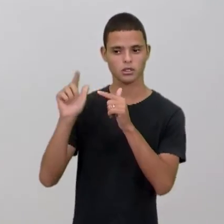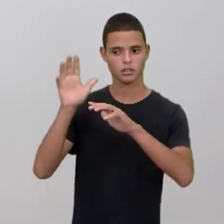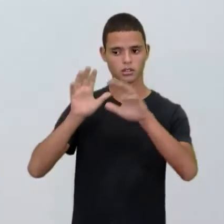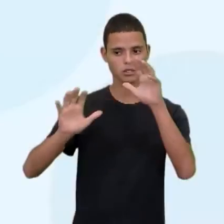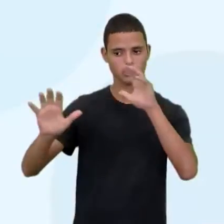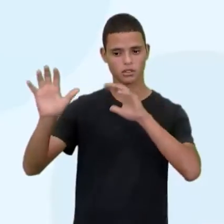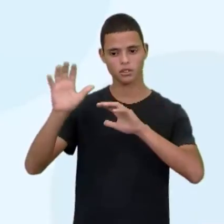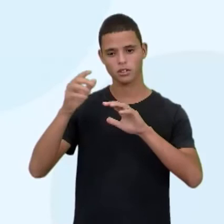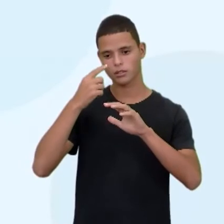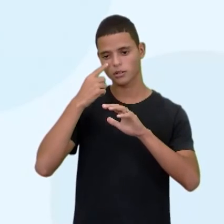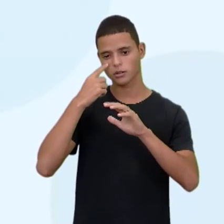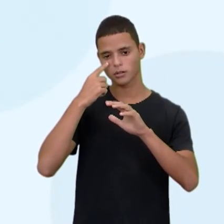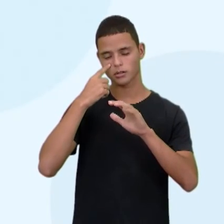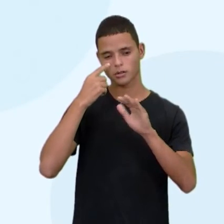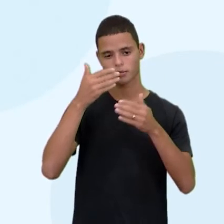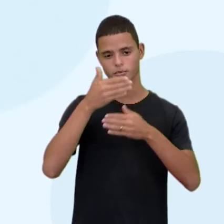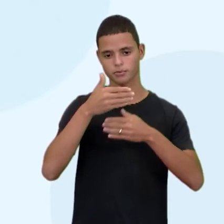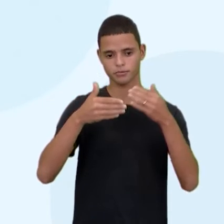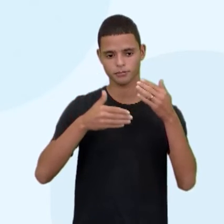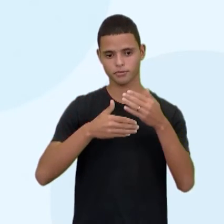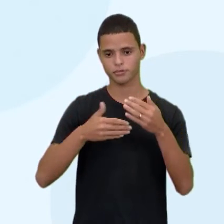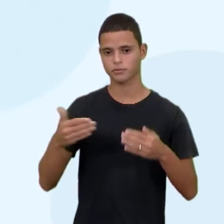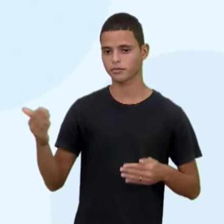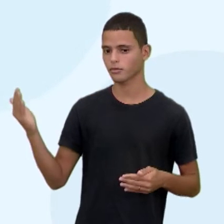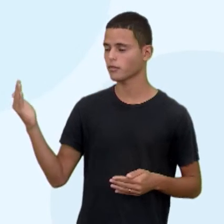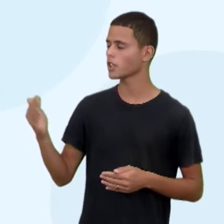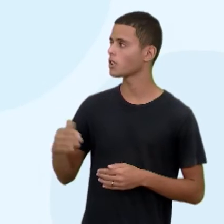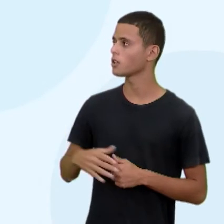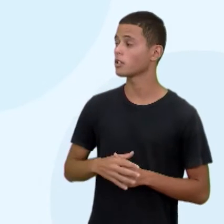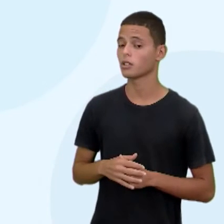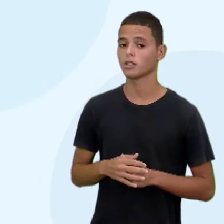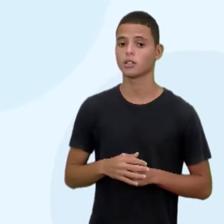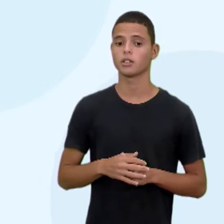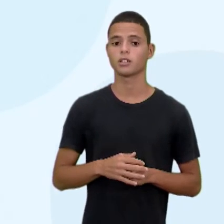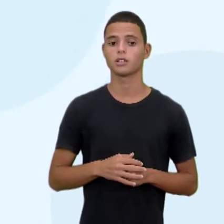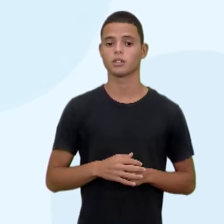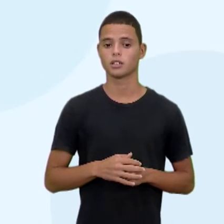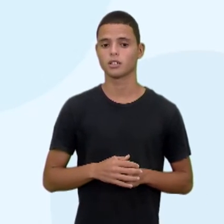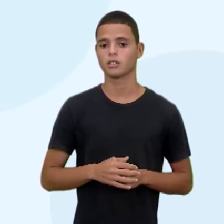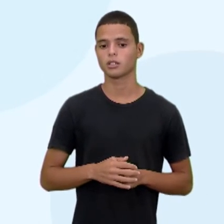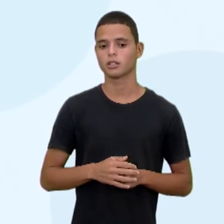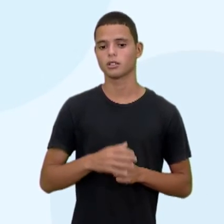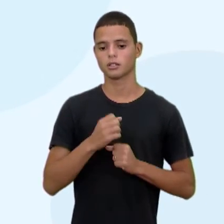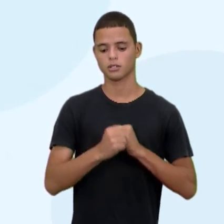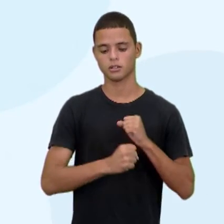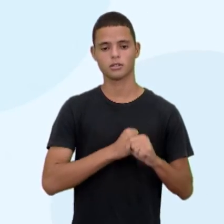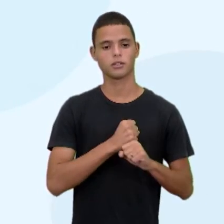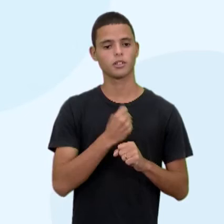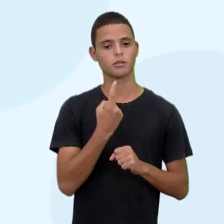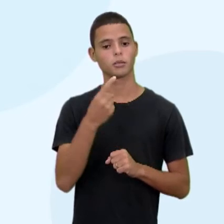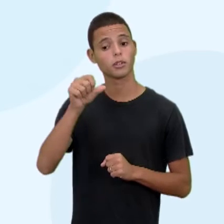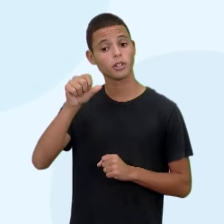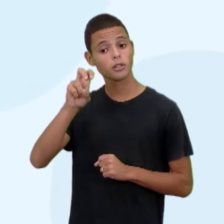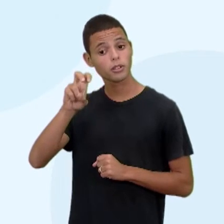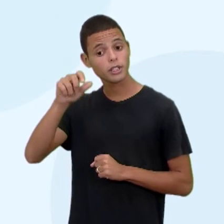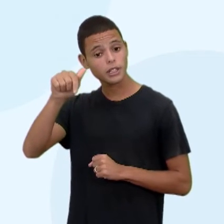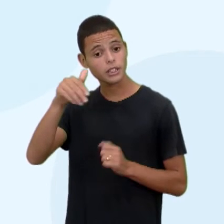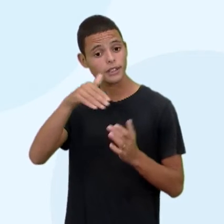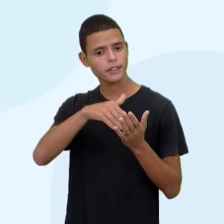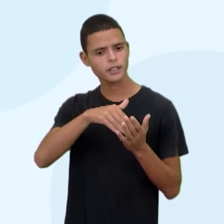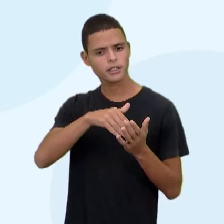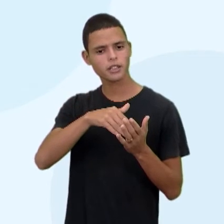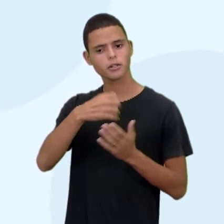olha lá. Tá vendo aí, Pri? Tô vendo. De 57 a 86... Olha o Haiti foi palco de